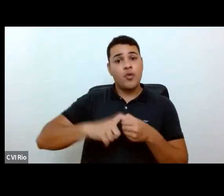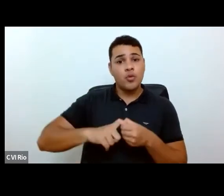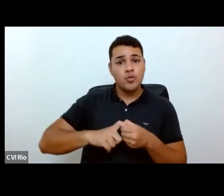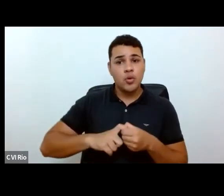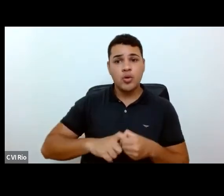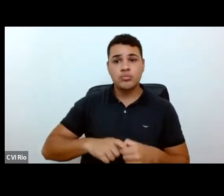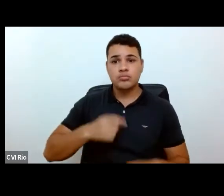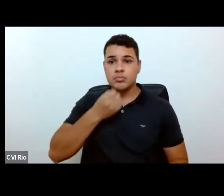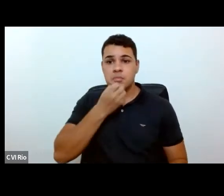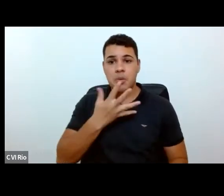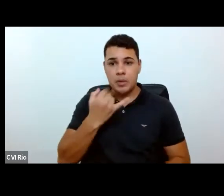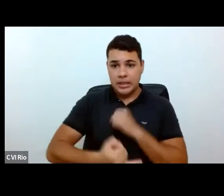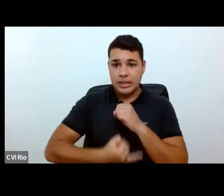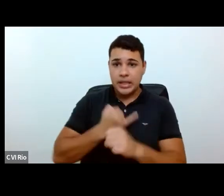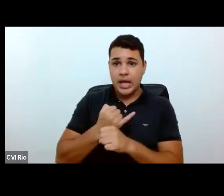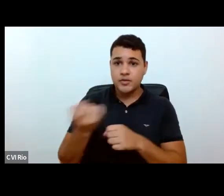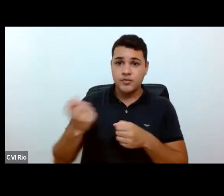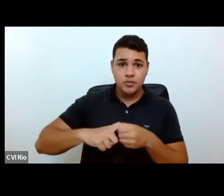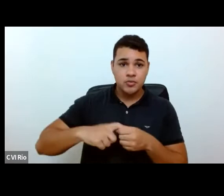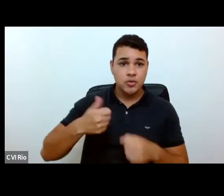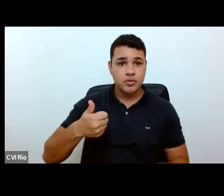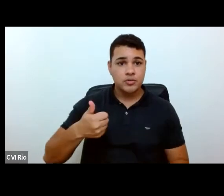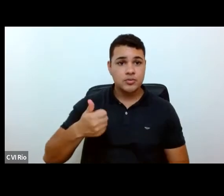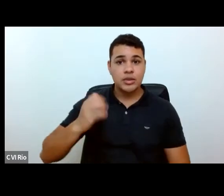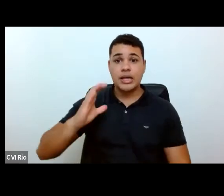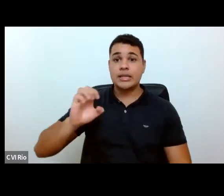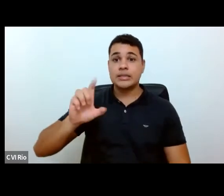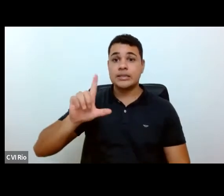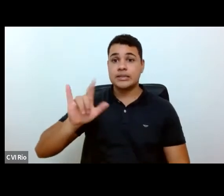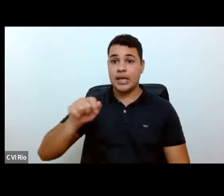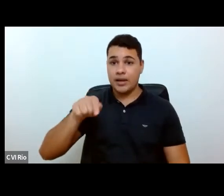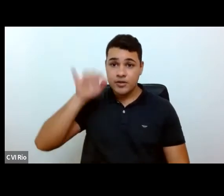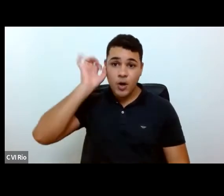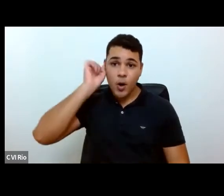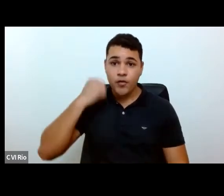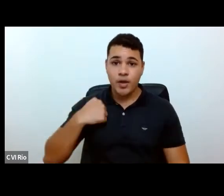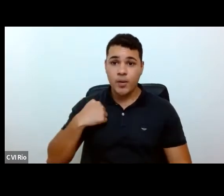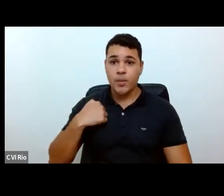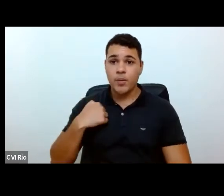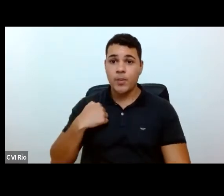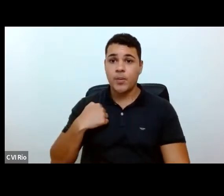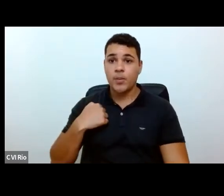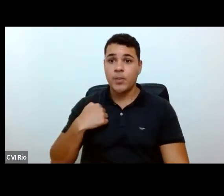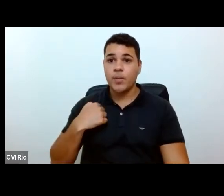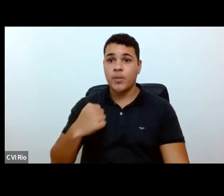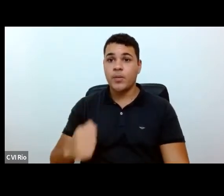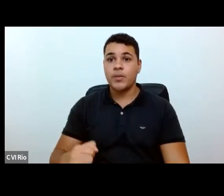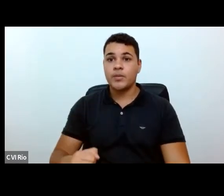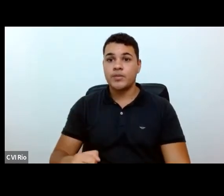posso passar a palavra? Célia, você me ouve?